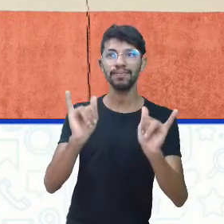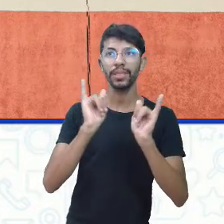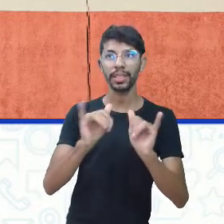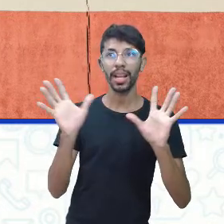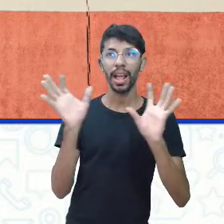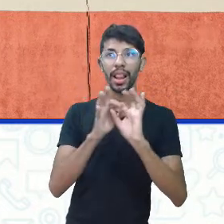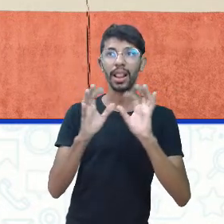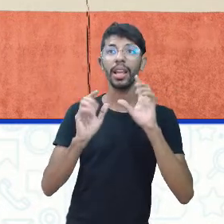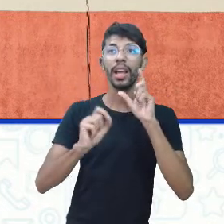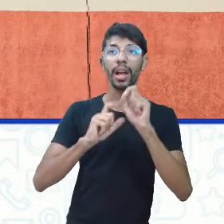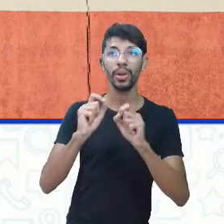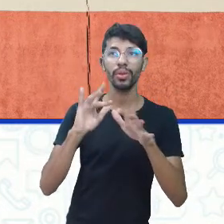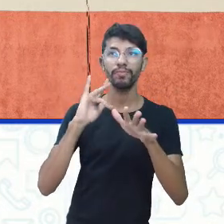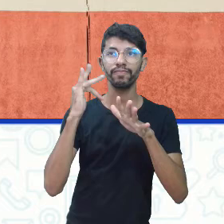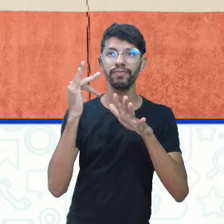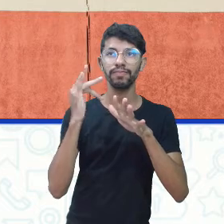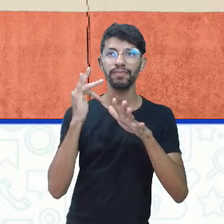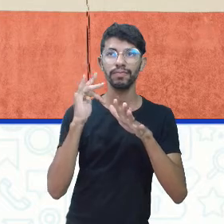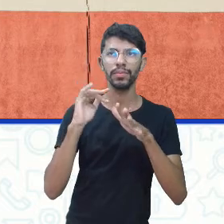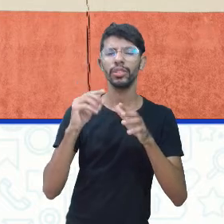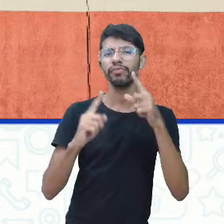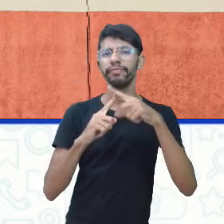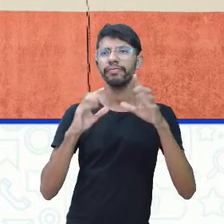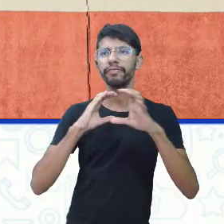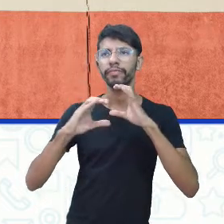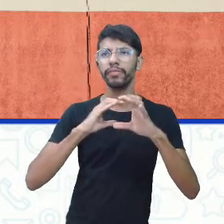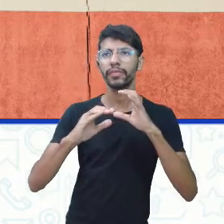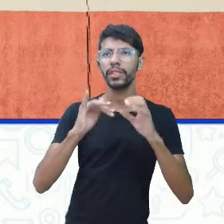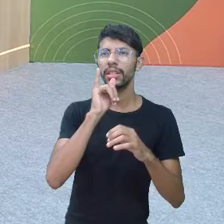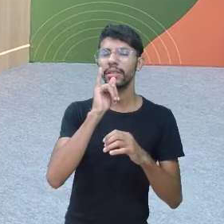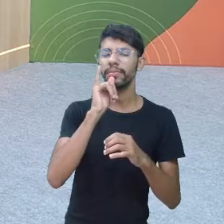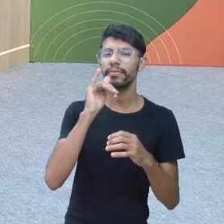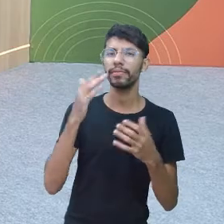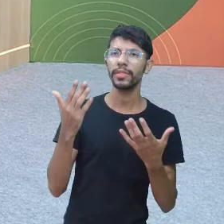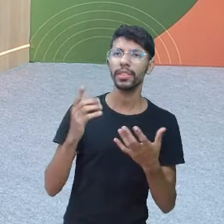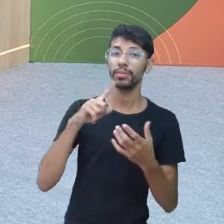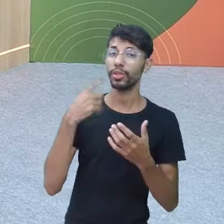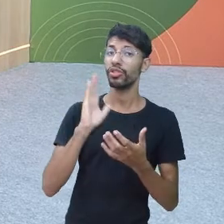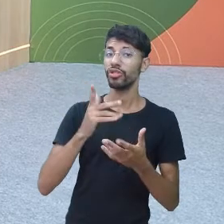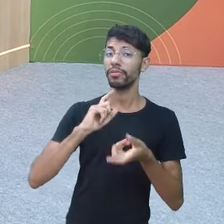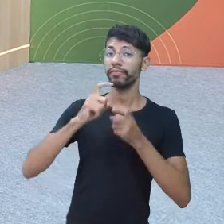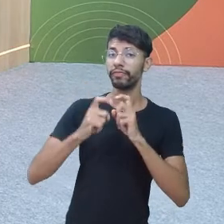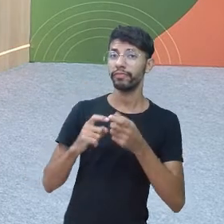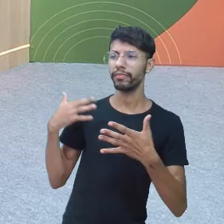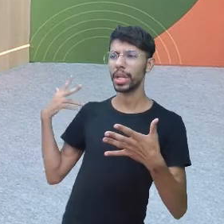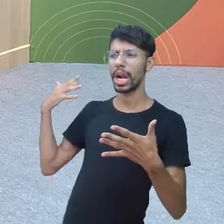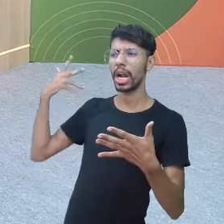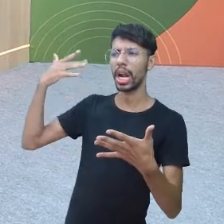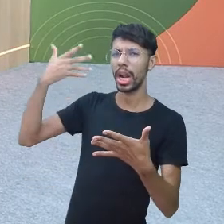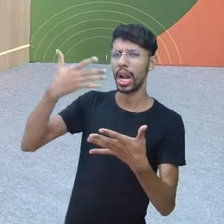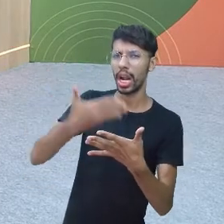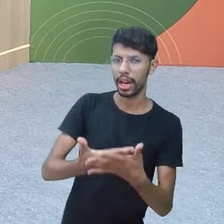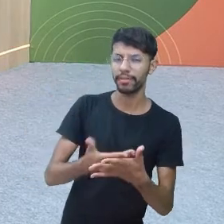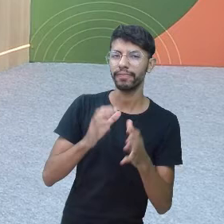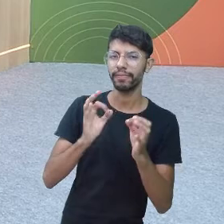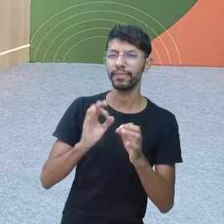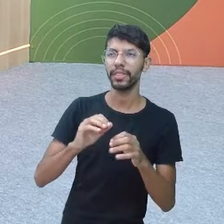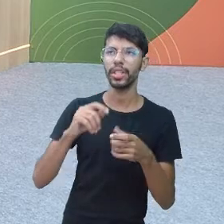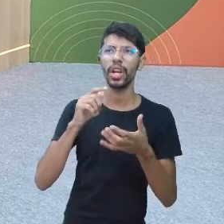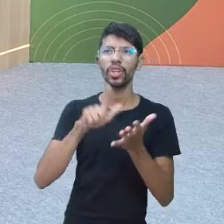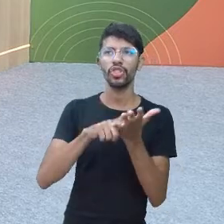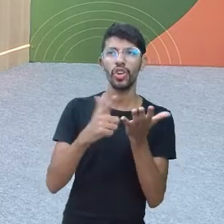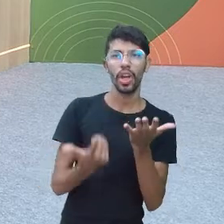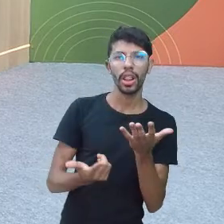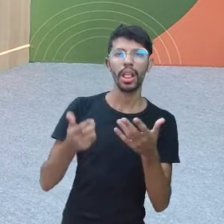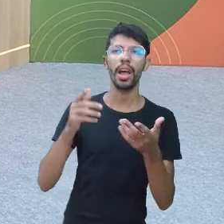veiculado, sobretudo, pelos meios de comunicação, né? Que a gente vem falando dos meios de comunicação ao longo das semanas, né? A gente vem falando dos